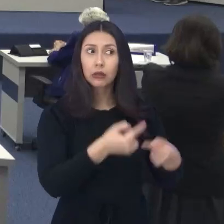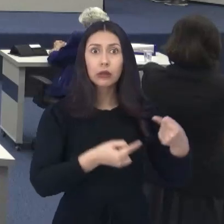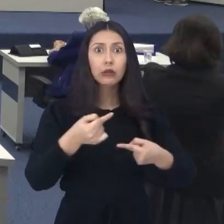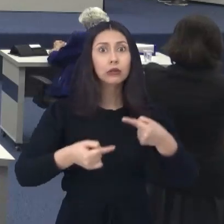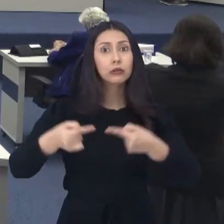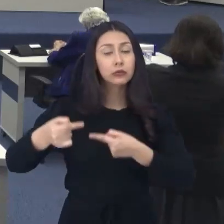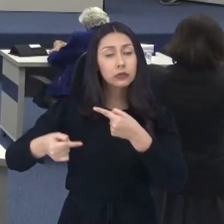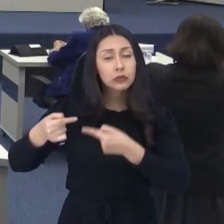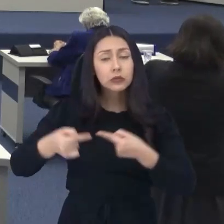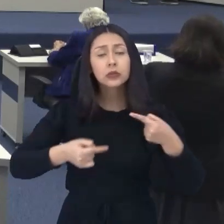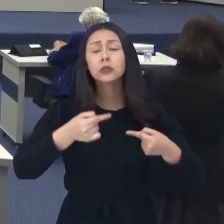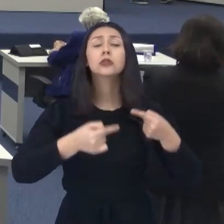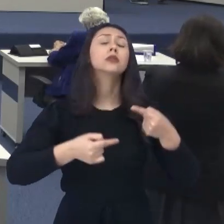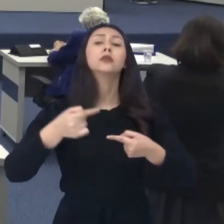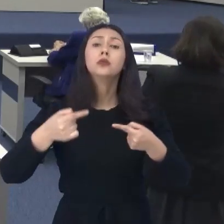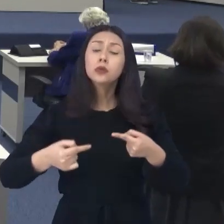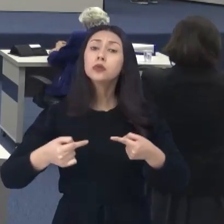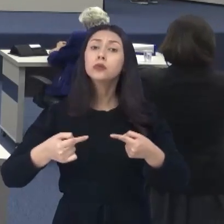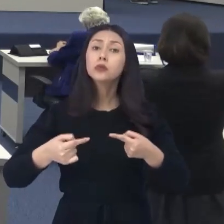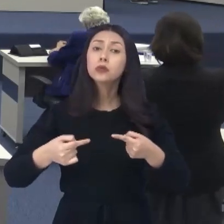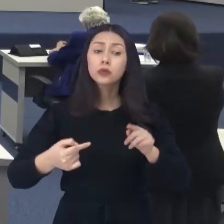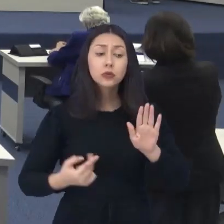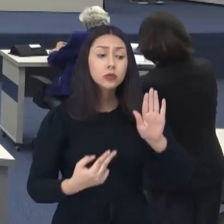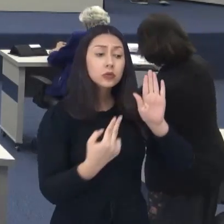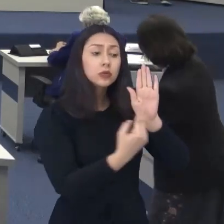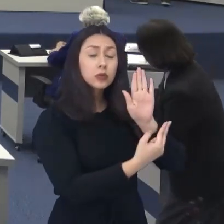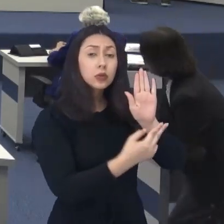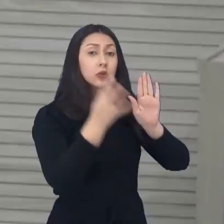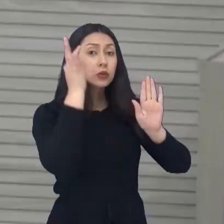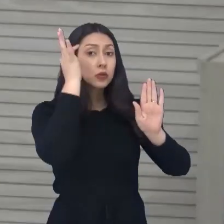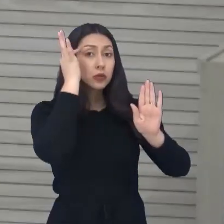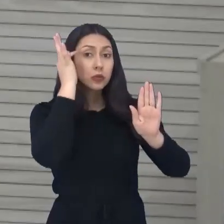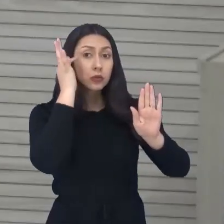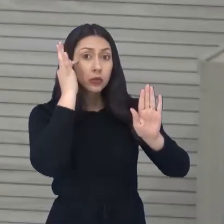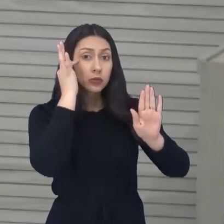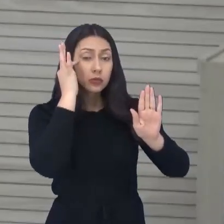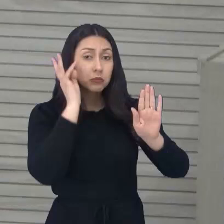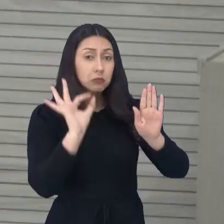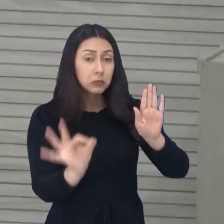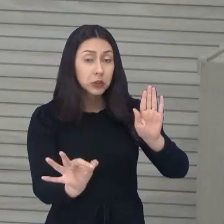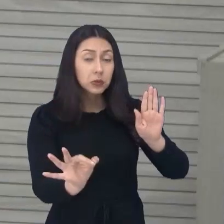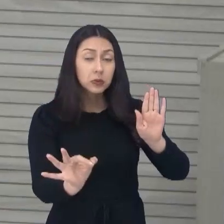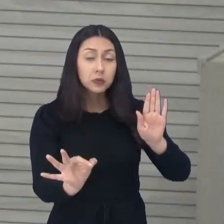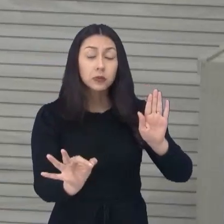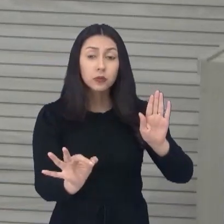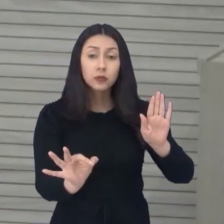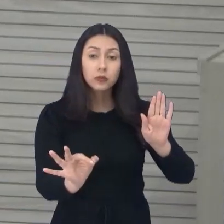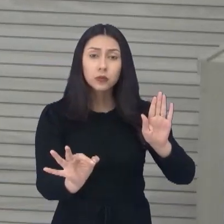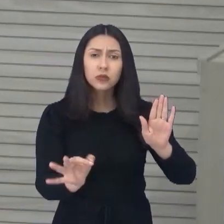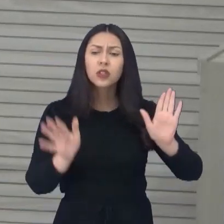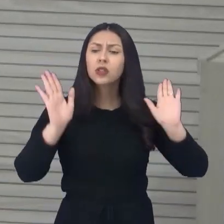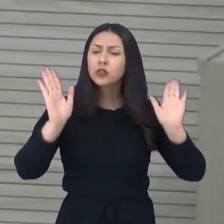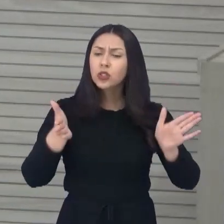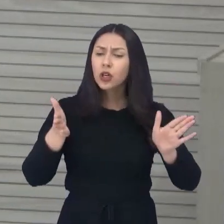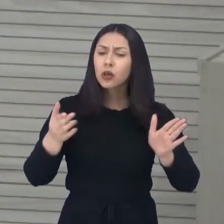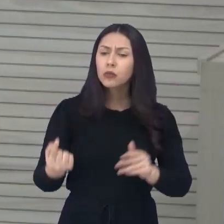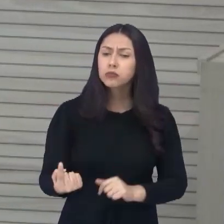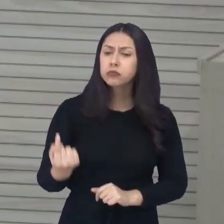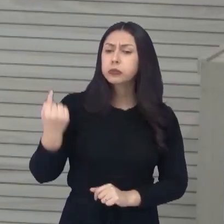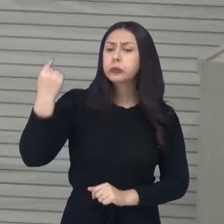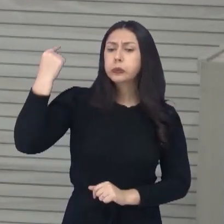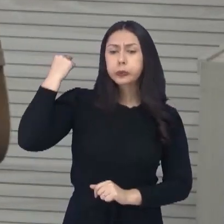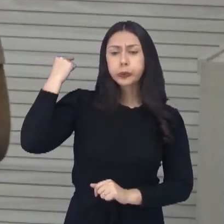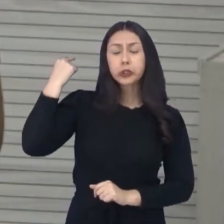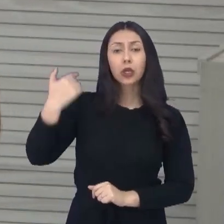nessa casa, processo que o vereador Thomas deu início nele, tá certo? Já desde o princípio eu